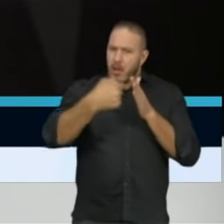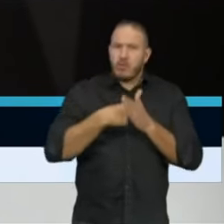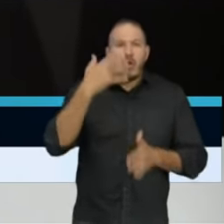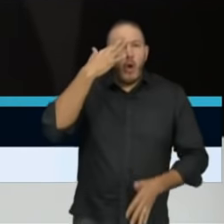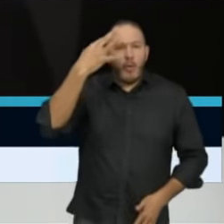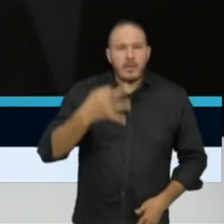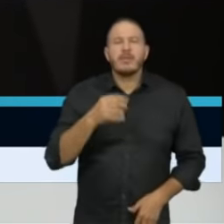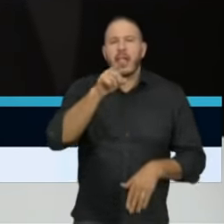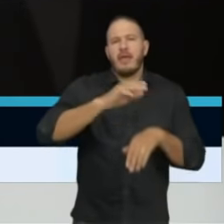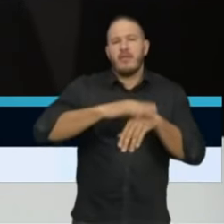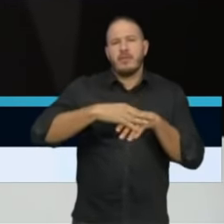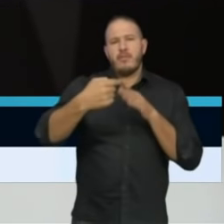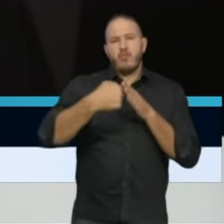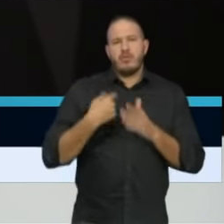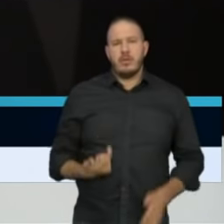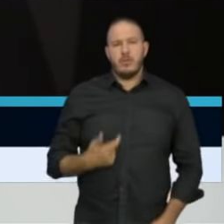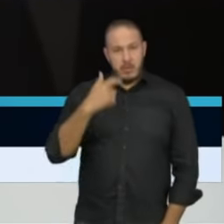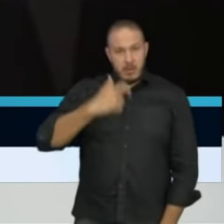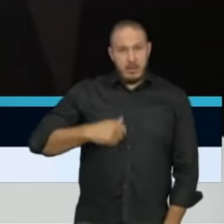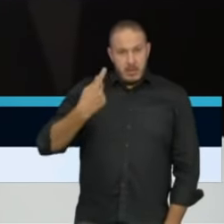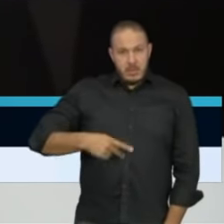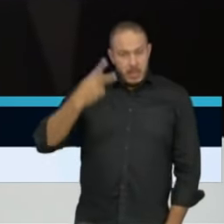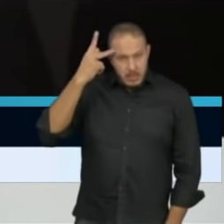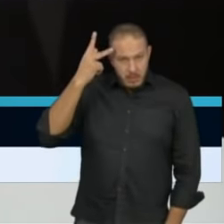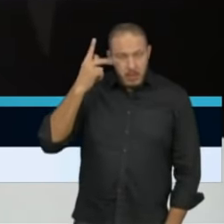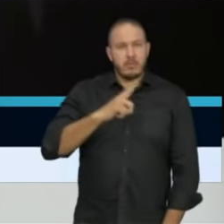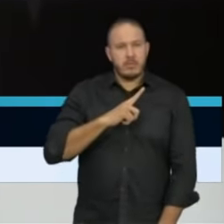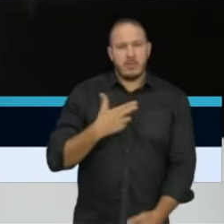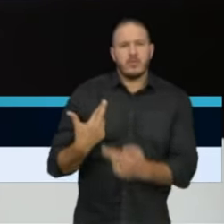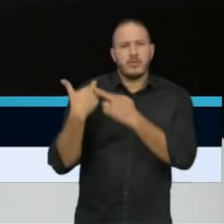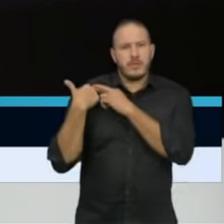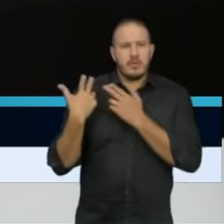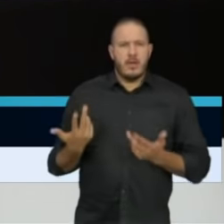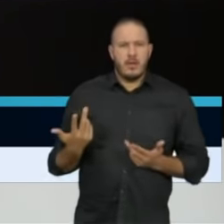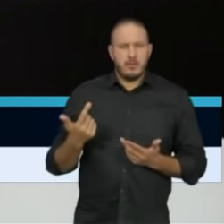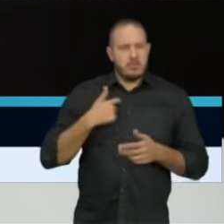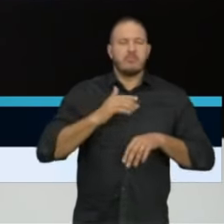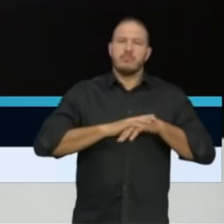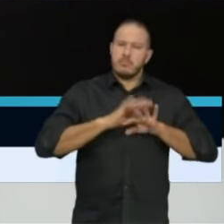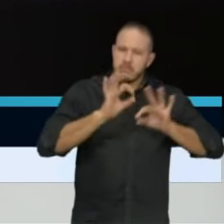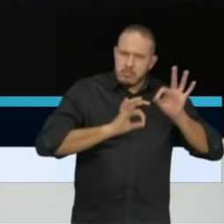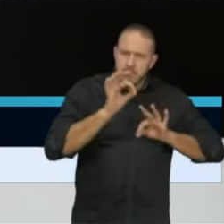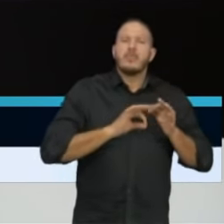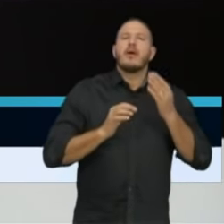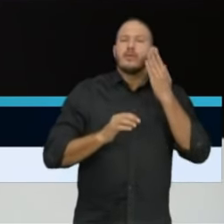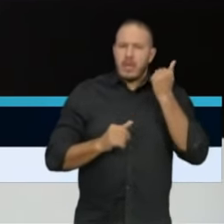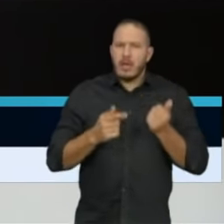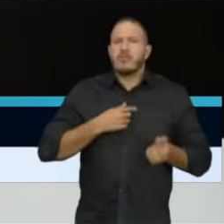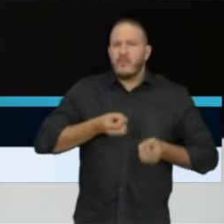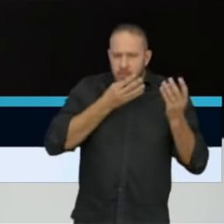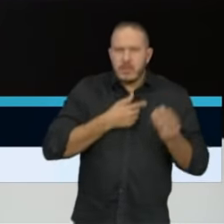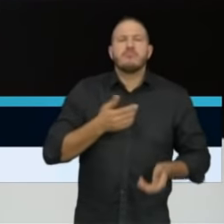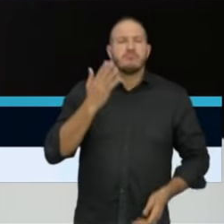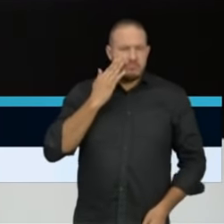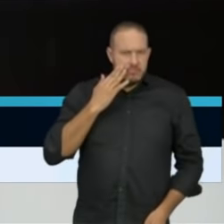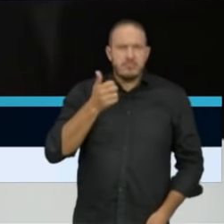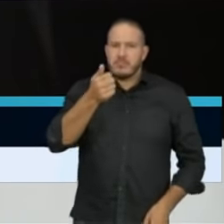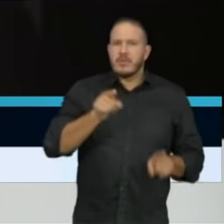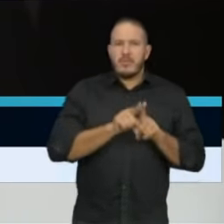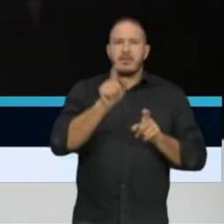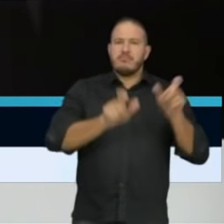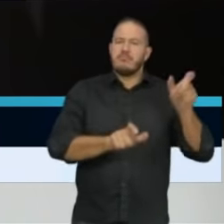você está formulando. Aqui, em São Paulo, temos responsabilidade, comando e sabemos aquilo que estamos fazendo. No ponto de vista da